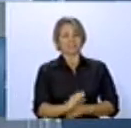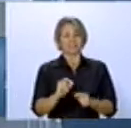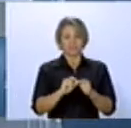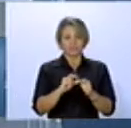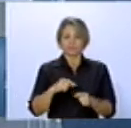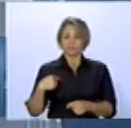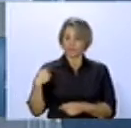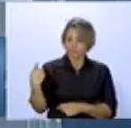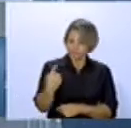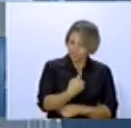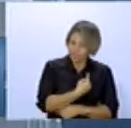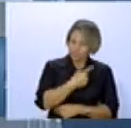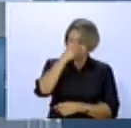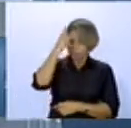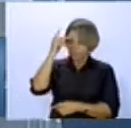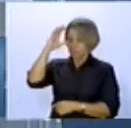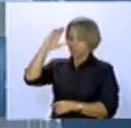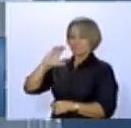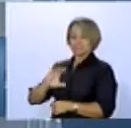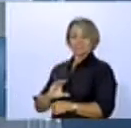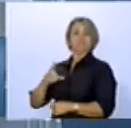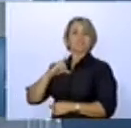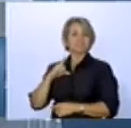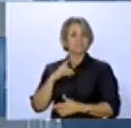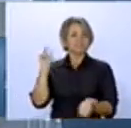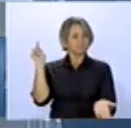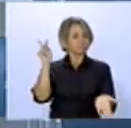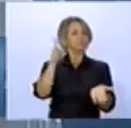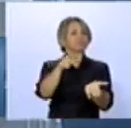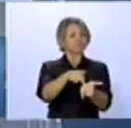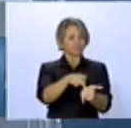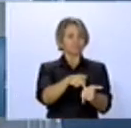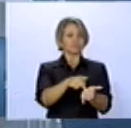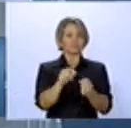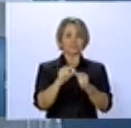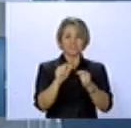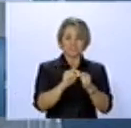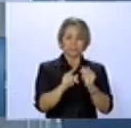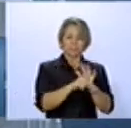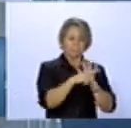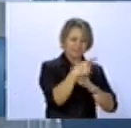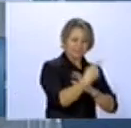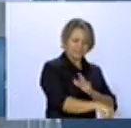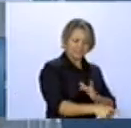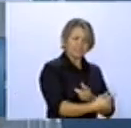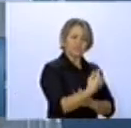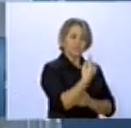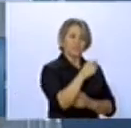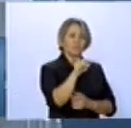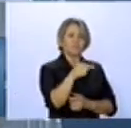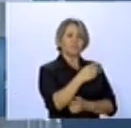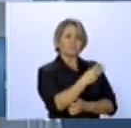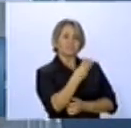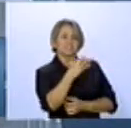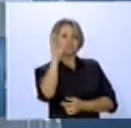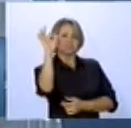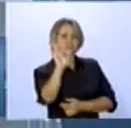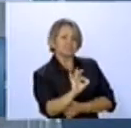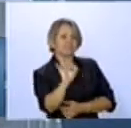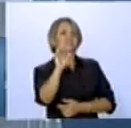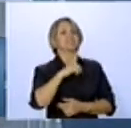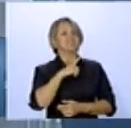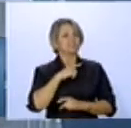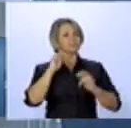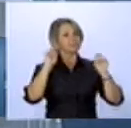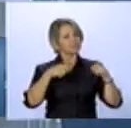nós cidadãos que privilegiadamente fazemos parte deste outro terço e que temos a capacidade